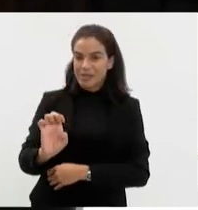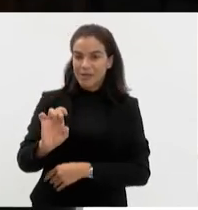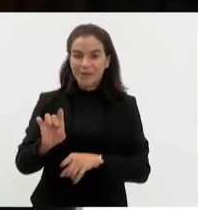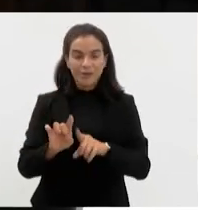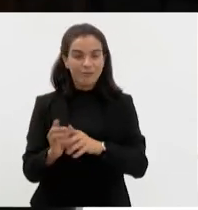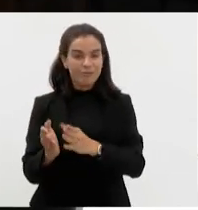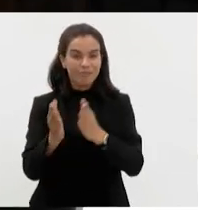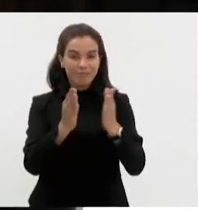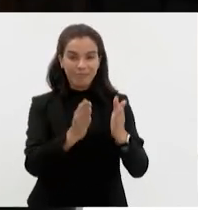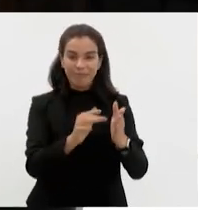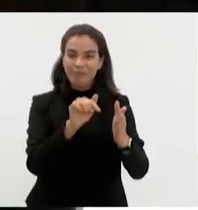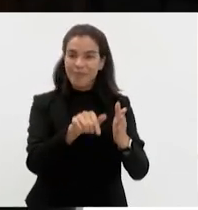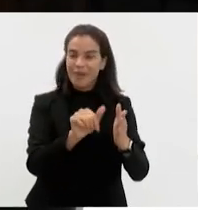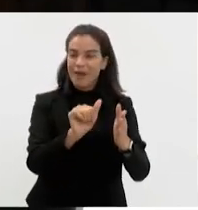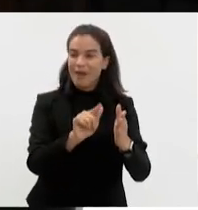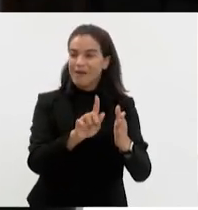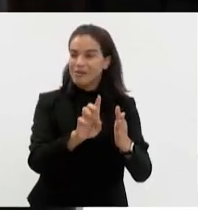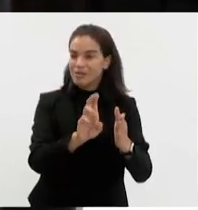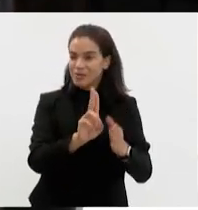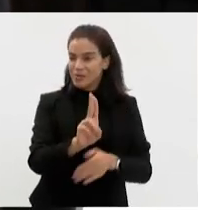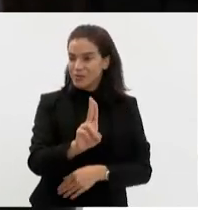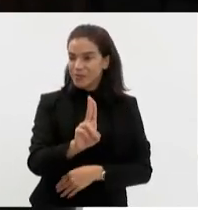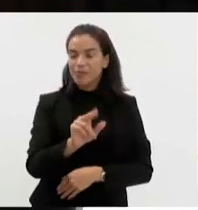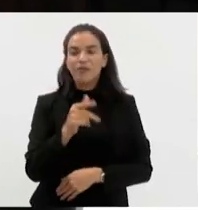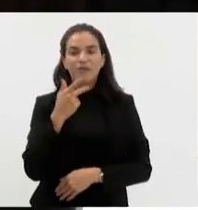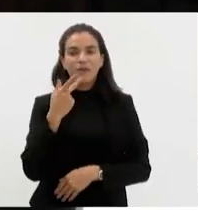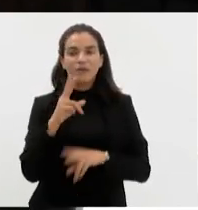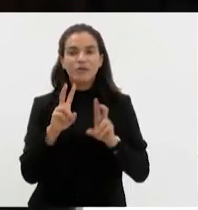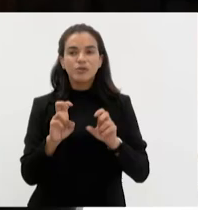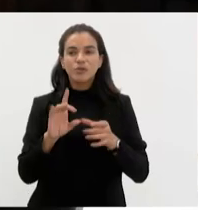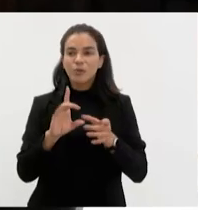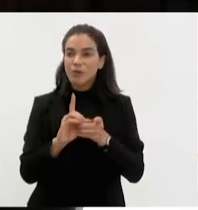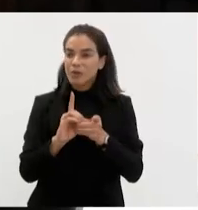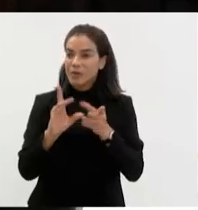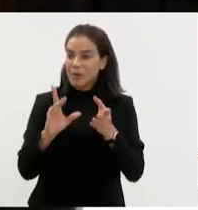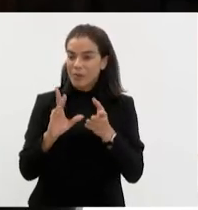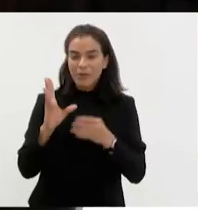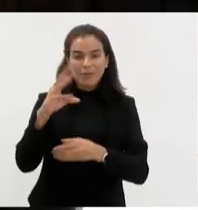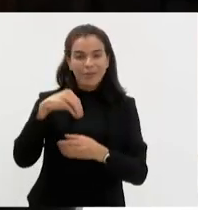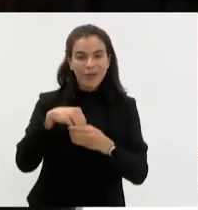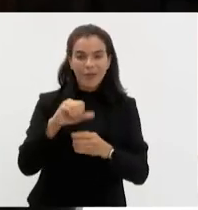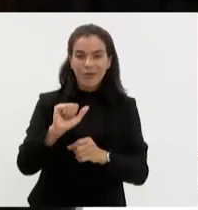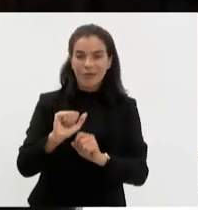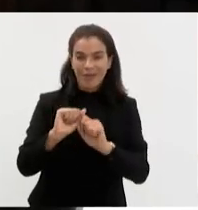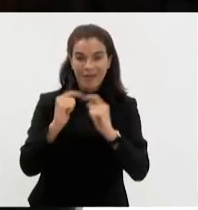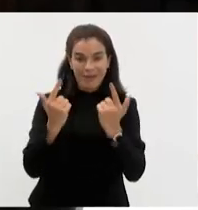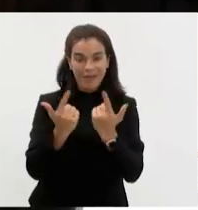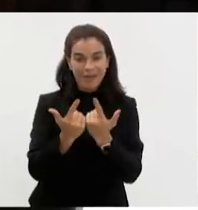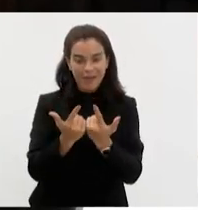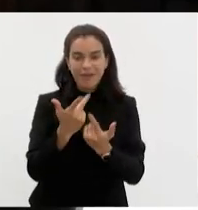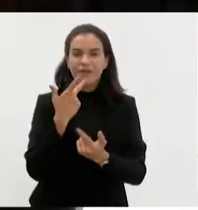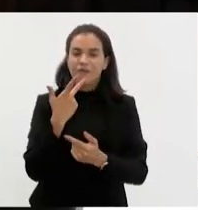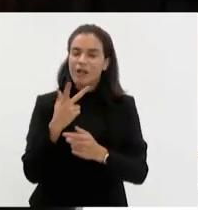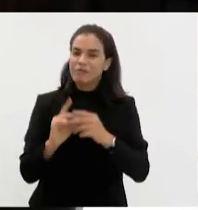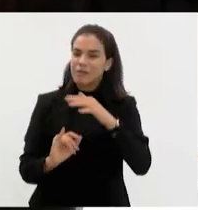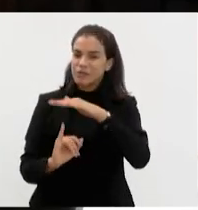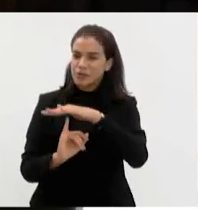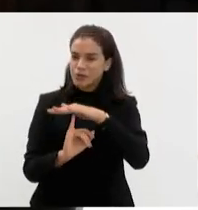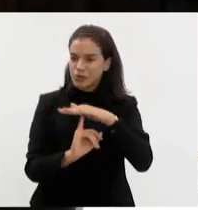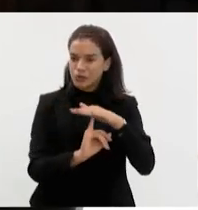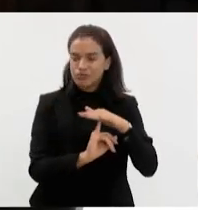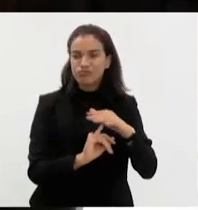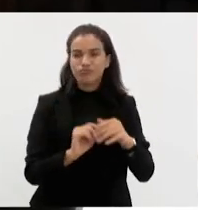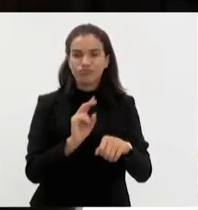Carlos solto da AGU falar de democracia na casa do povo e tratar das instituições que cuidam de sua